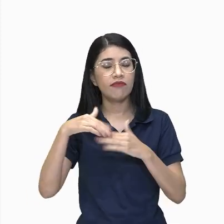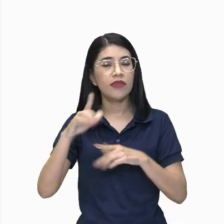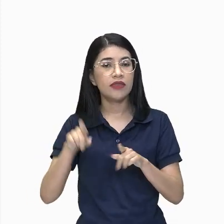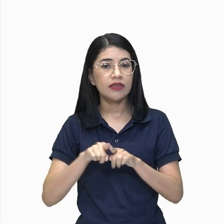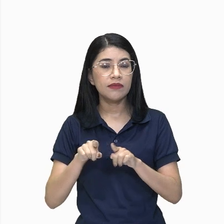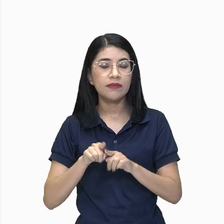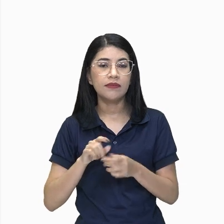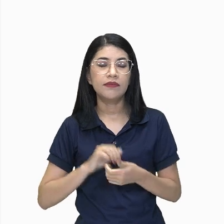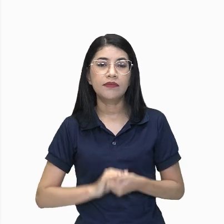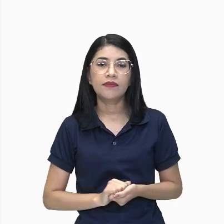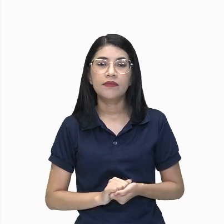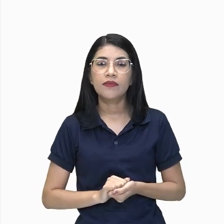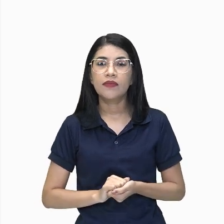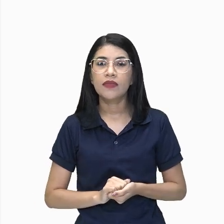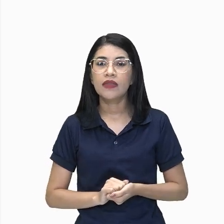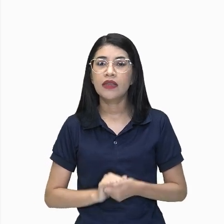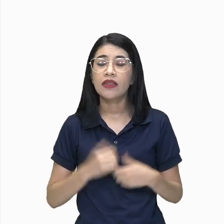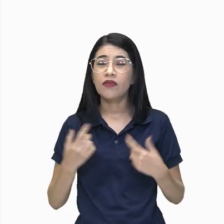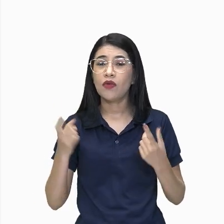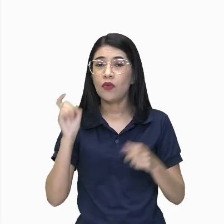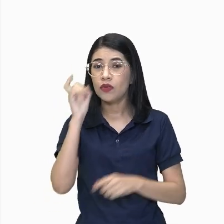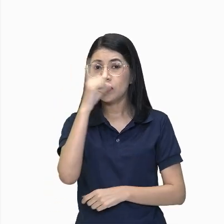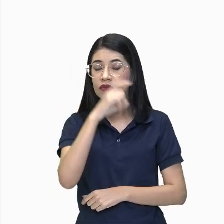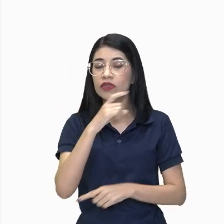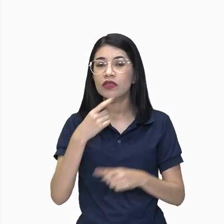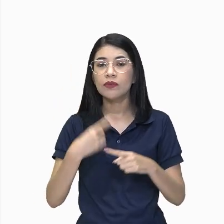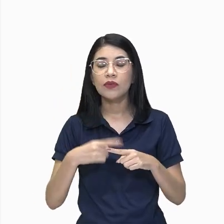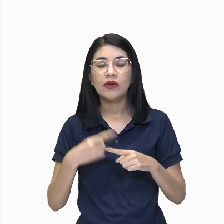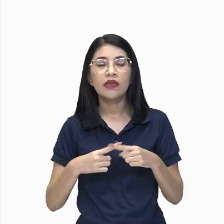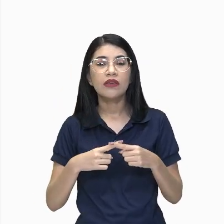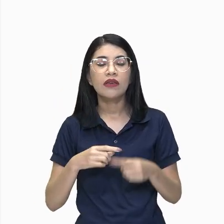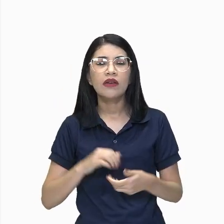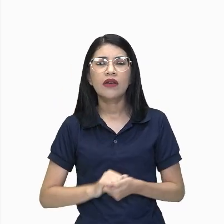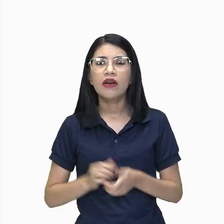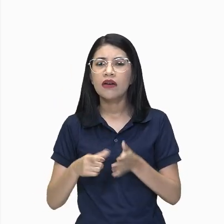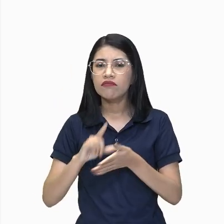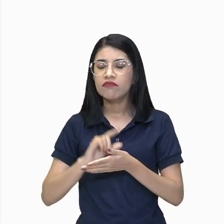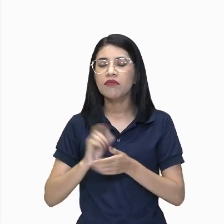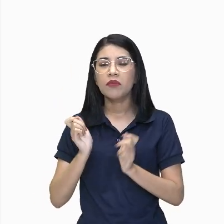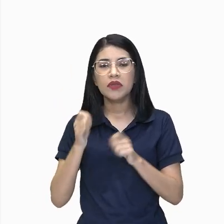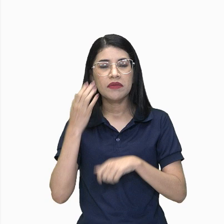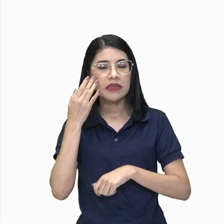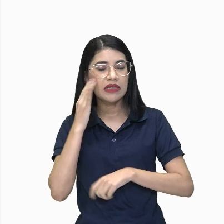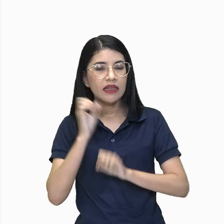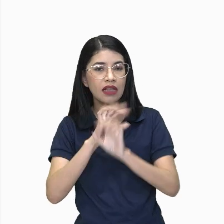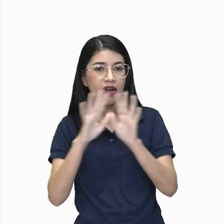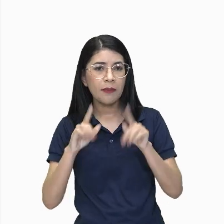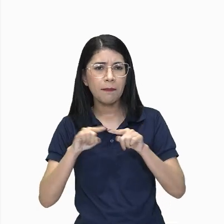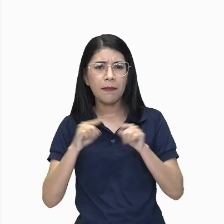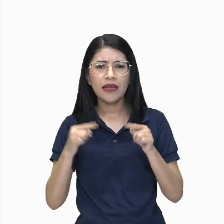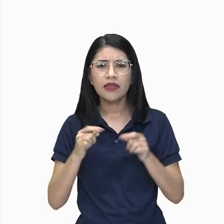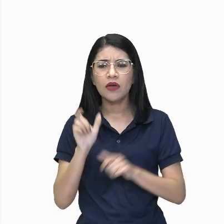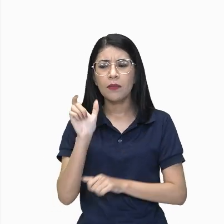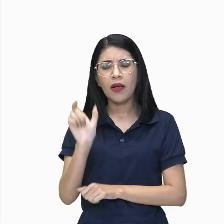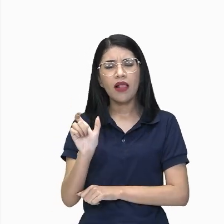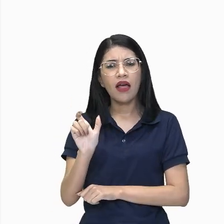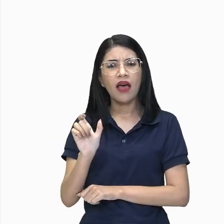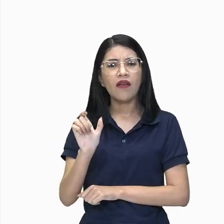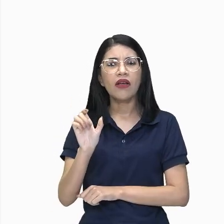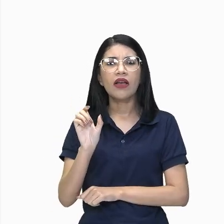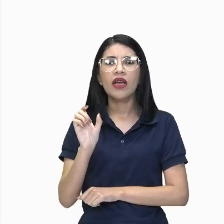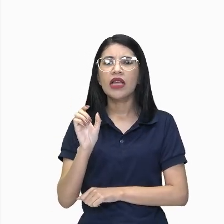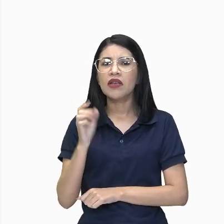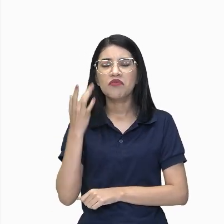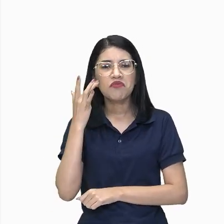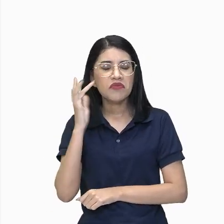oligarquias. Aí complicou, professor, porque até aí eu estava entendendo. Agora o senhor colocou esse termo, que eu nunca ouvi, ou melhor, que eu não